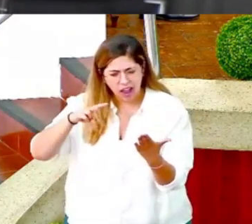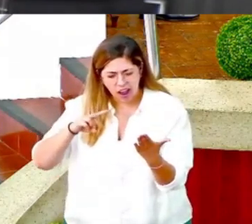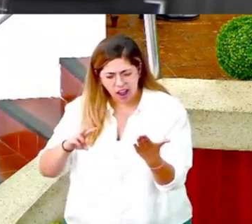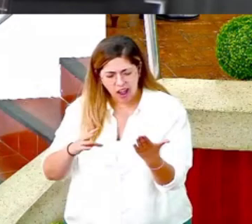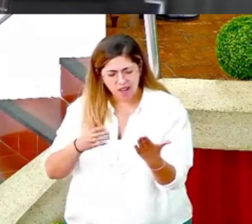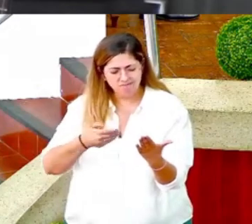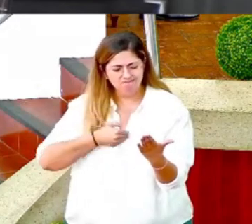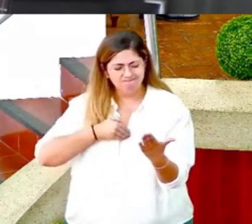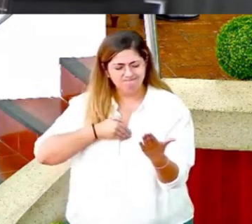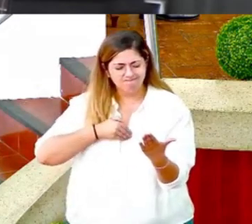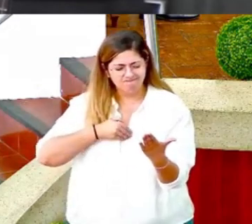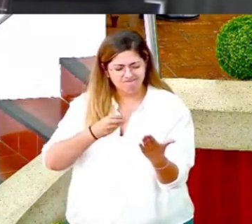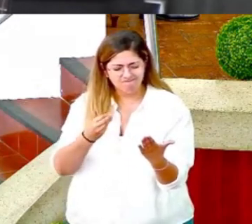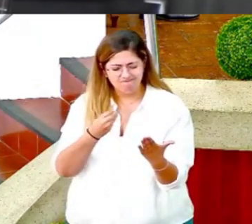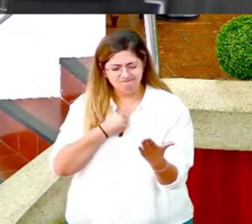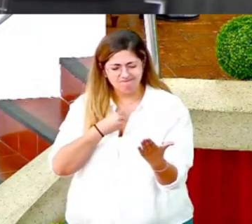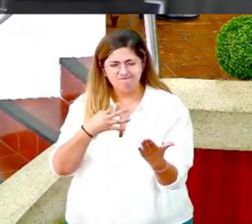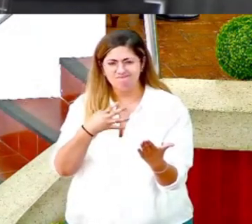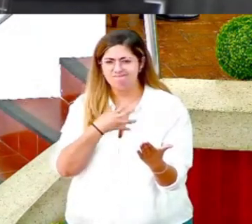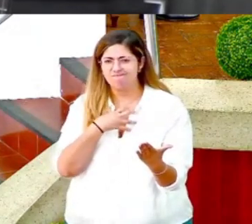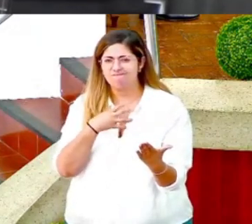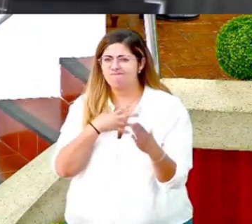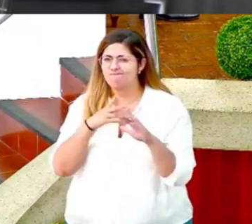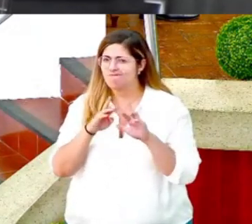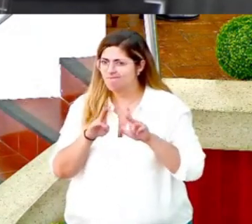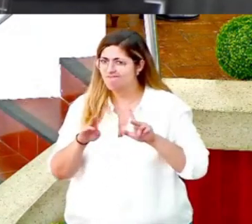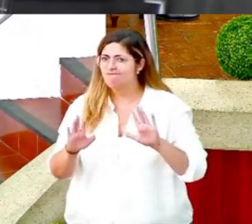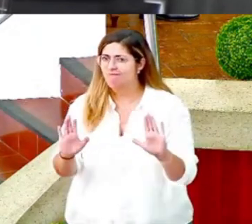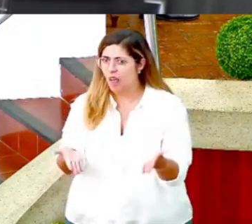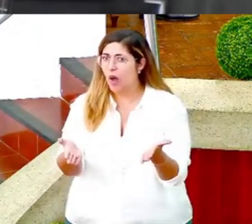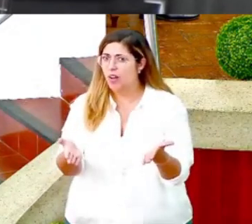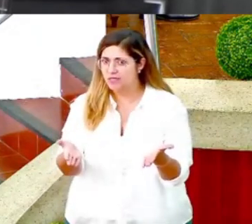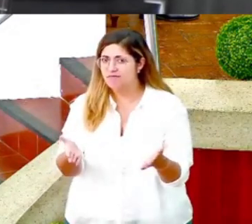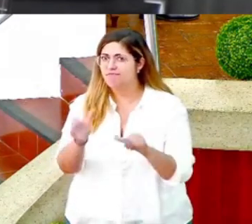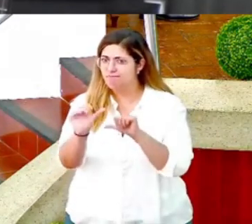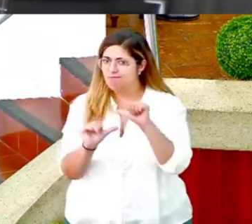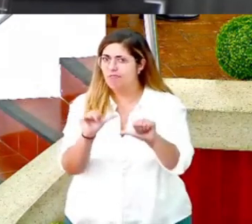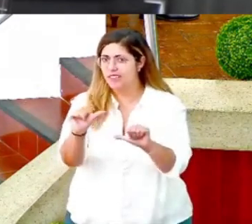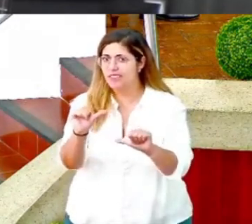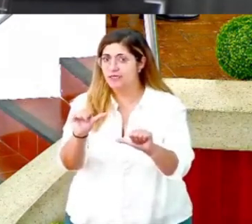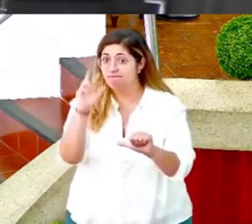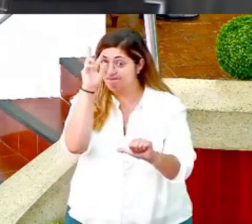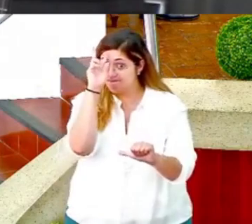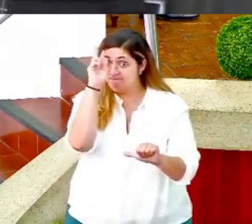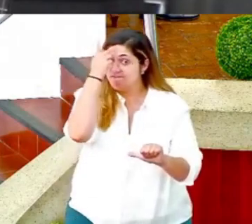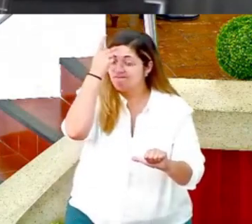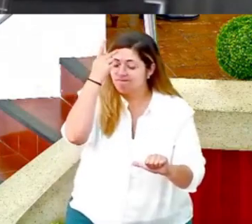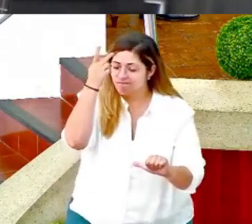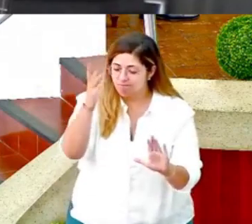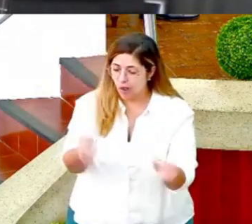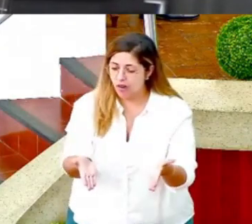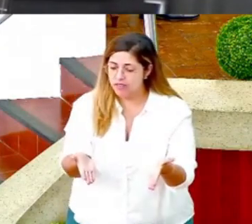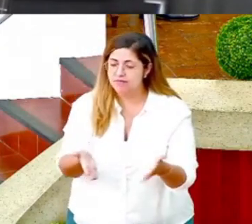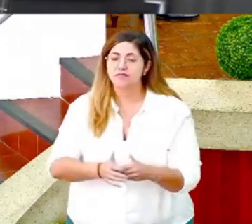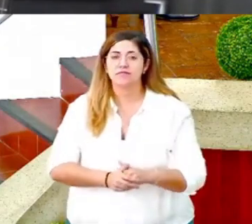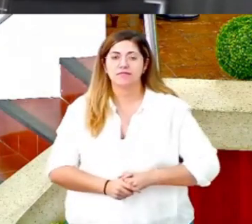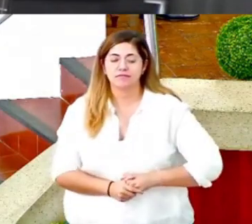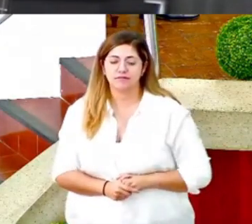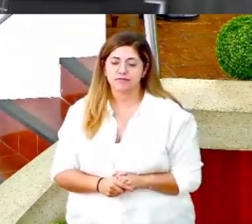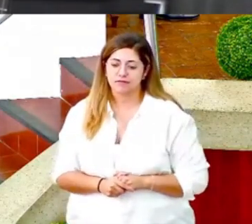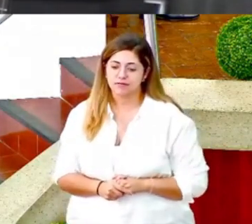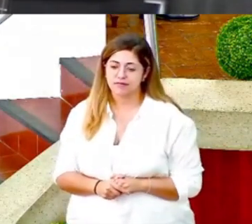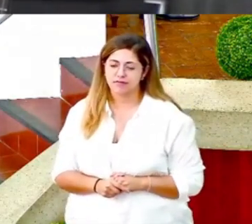impactava esse homem para ele ser um rei diferente, ou estava tudo perdido. Já estava tudo perdido. Se